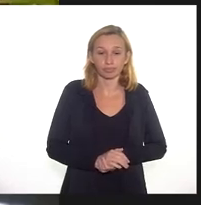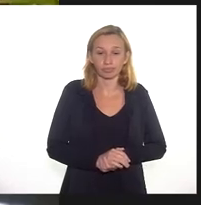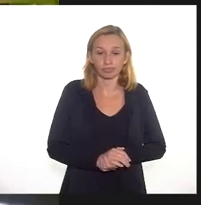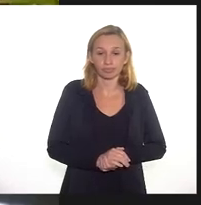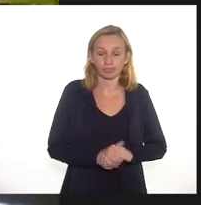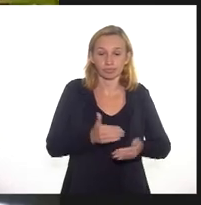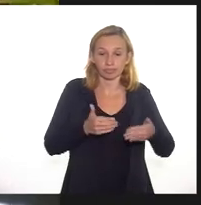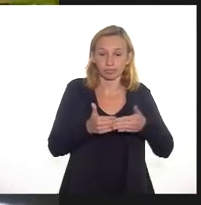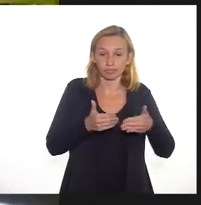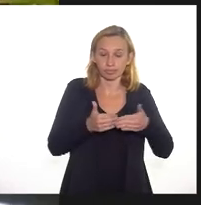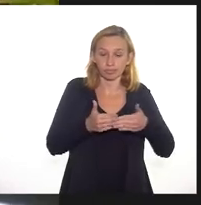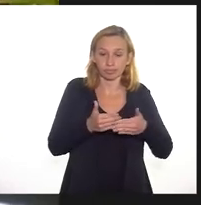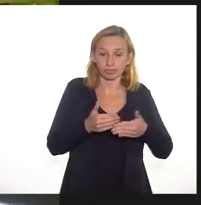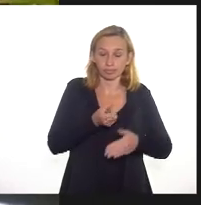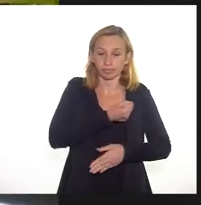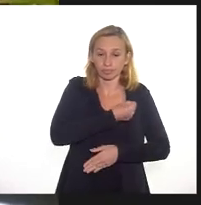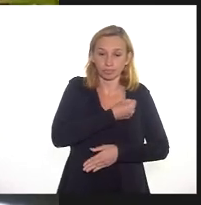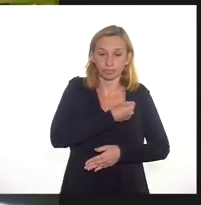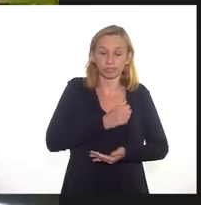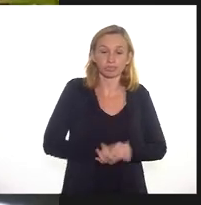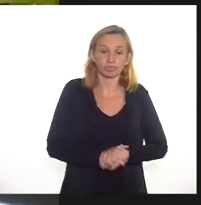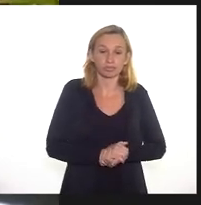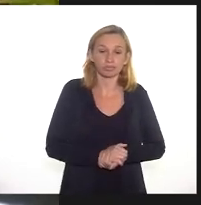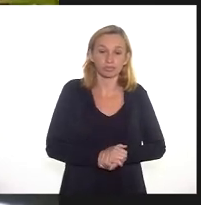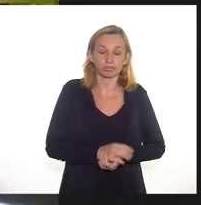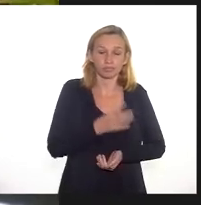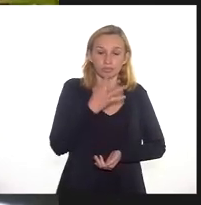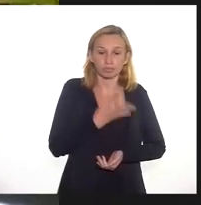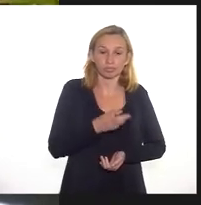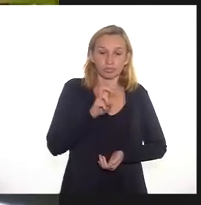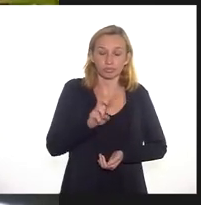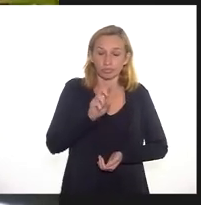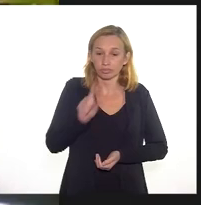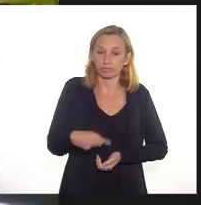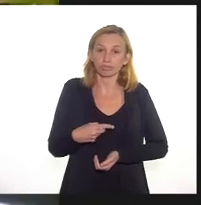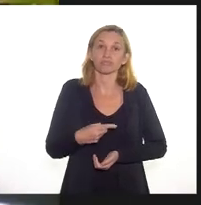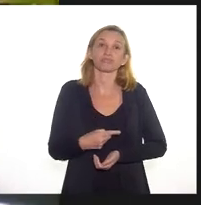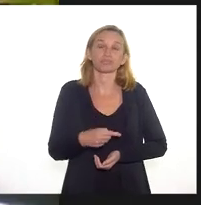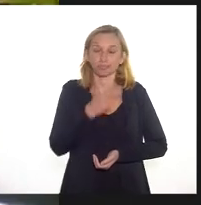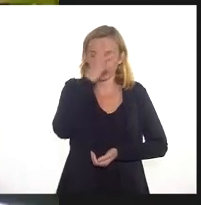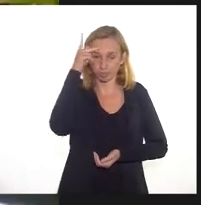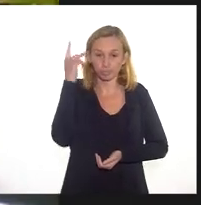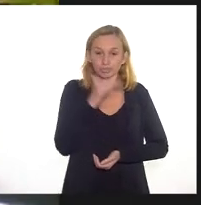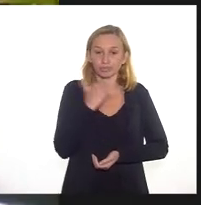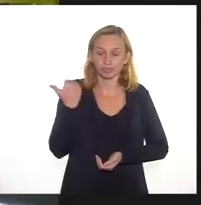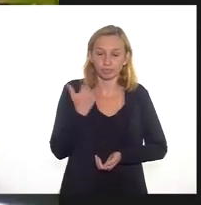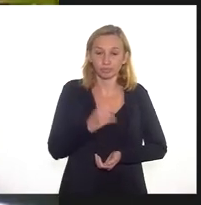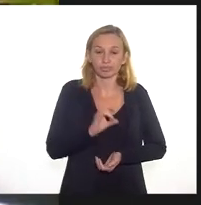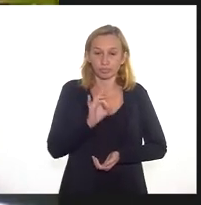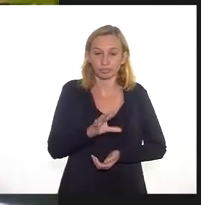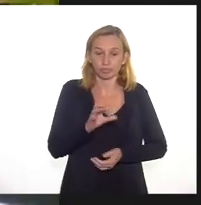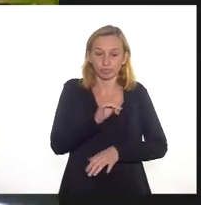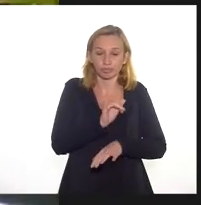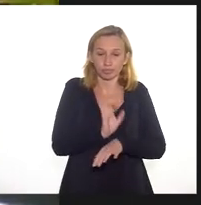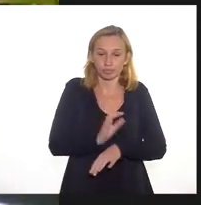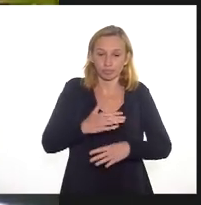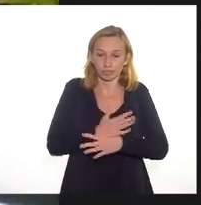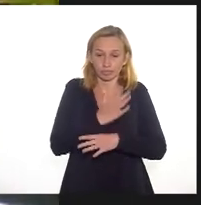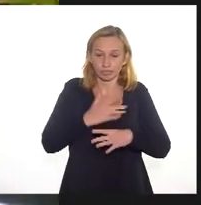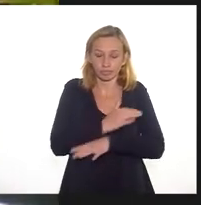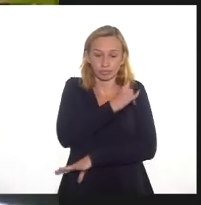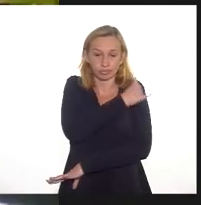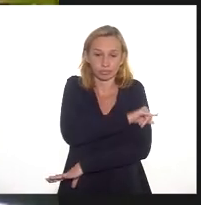nos aproximando da marca, de 45 mil pessoas mortas. Só nas cidades do Rio de